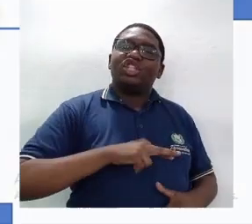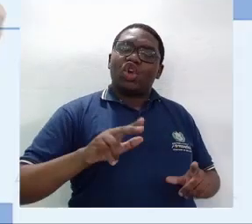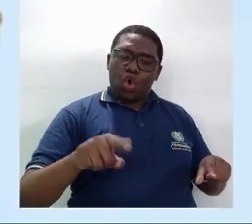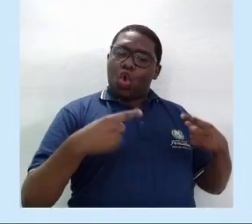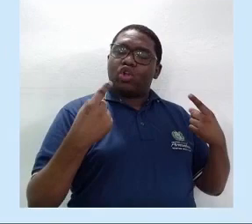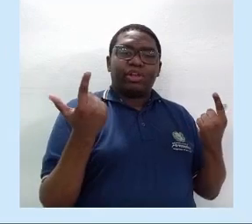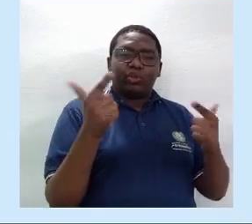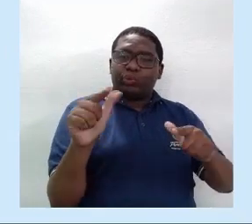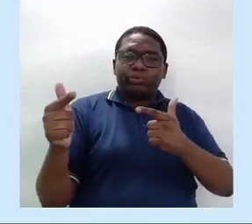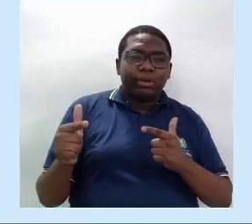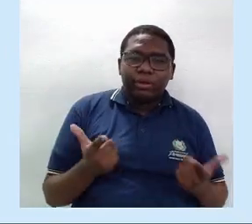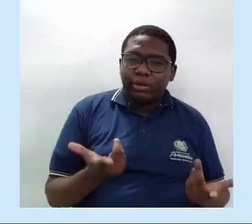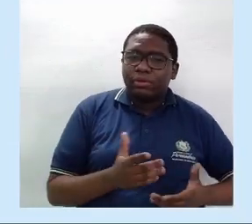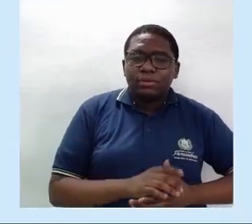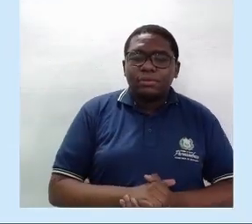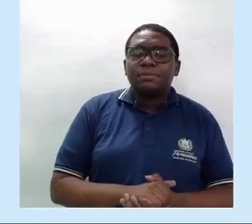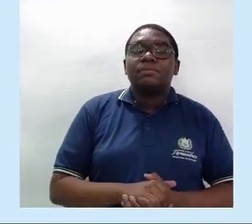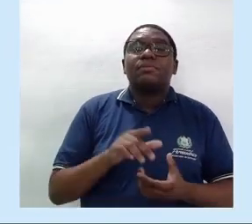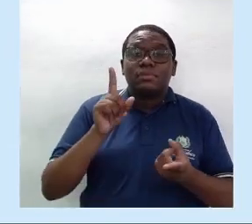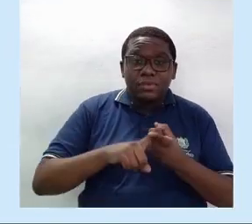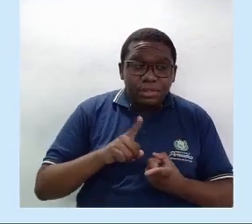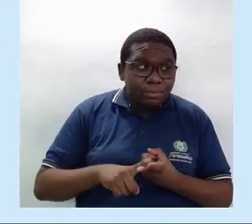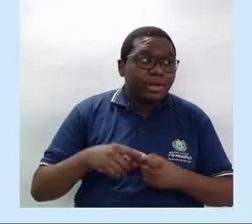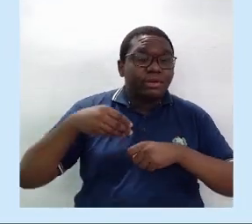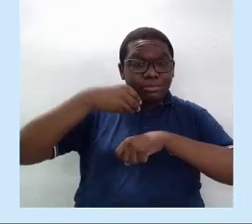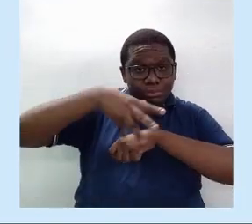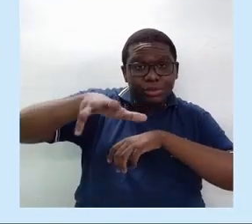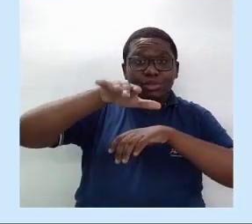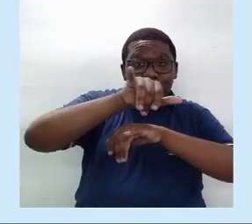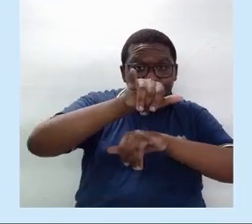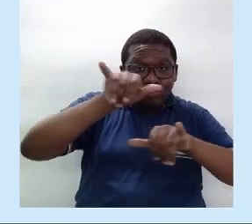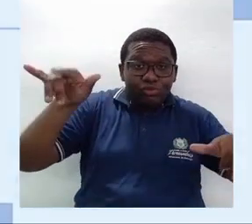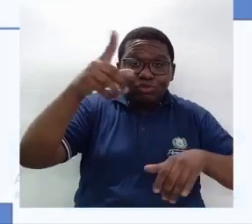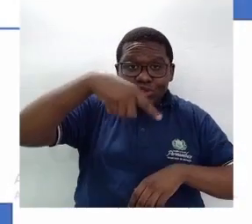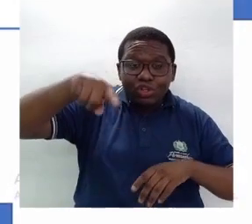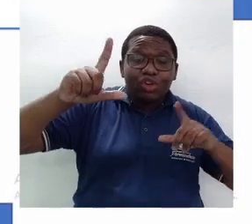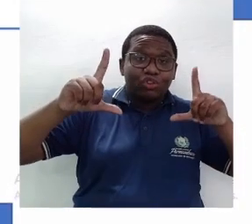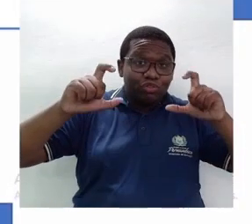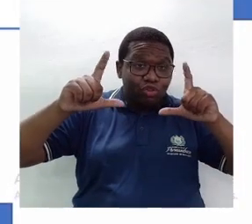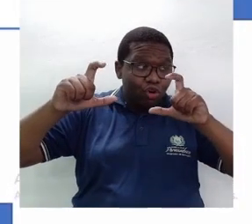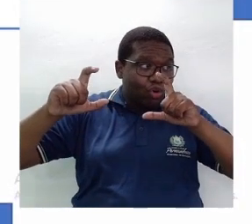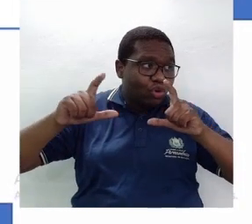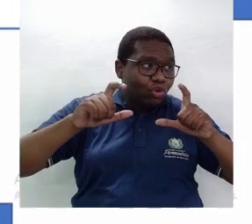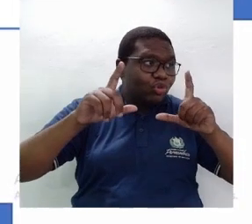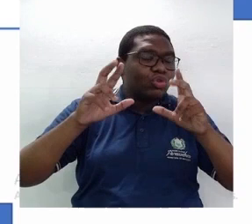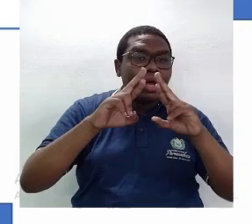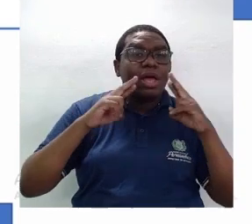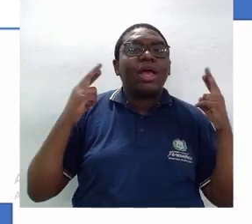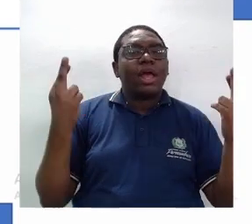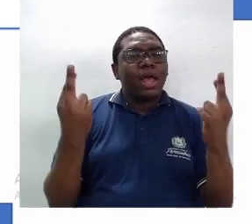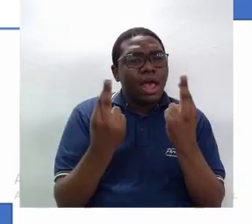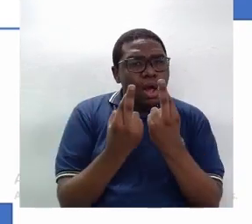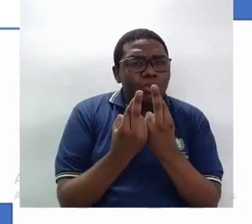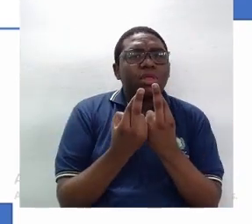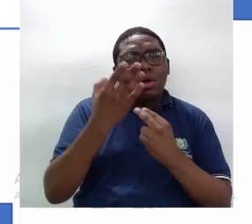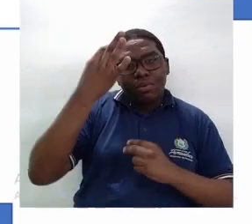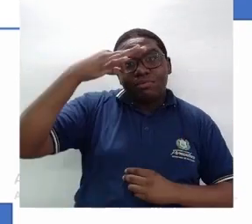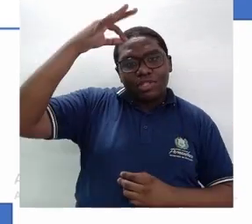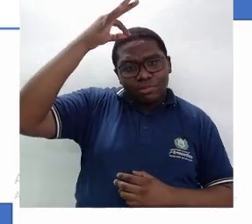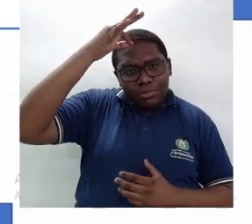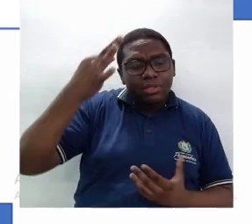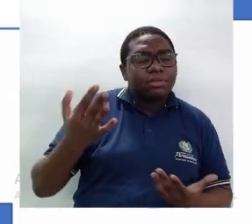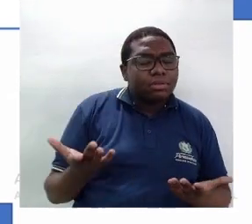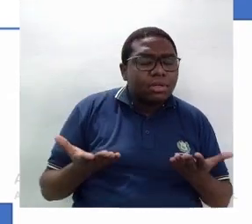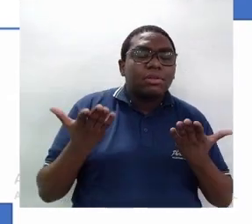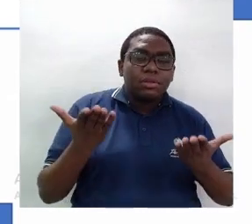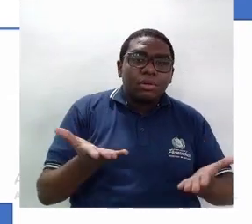religião. E trago para vocês também uma foto, certo, de uma reunião espírita. Então é